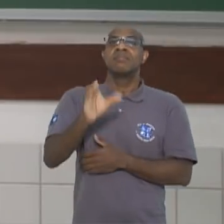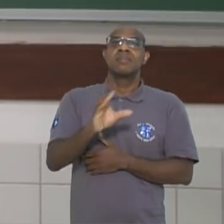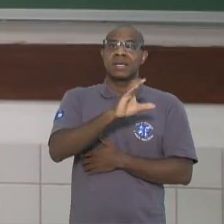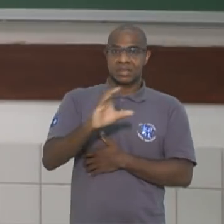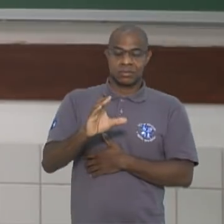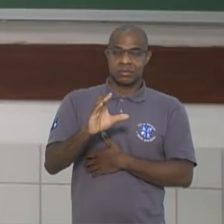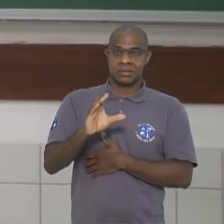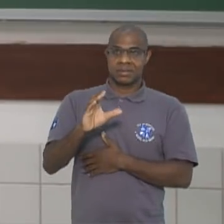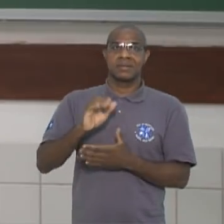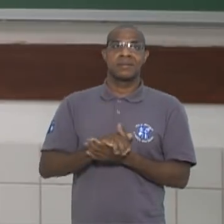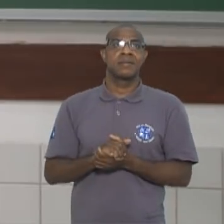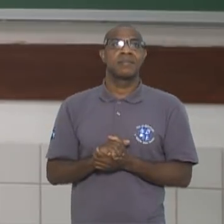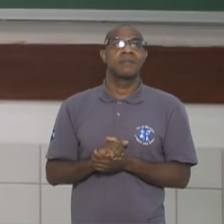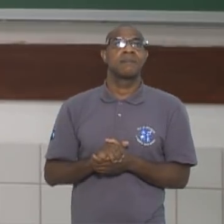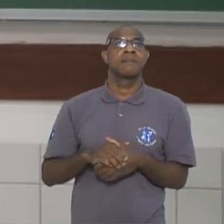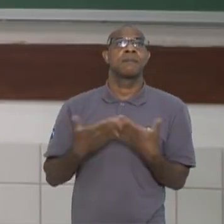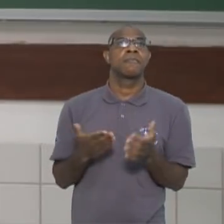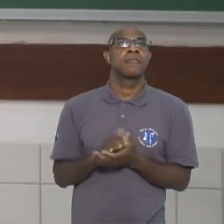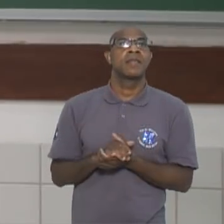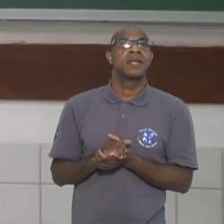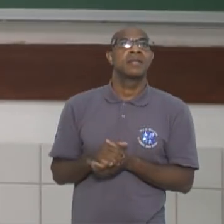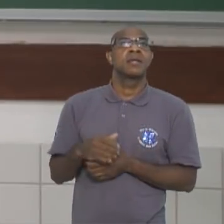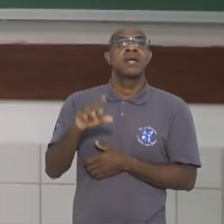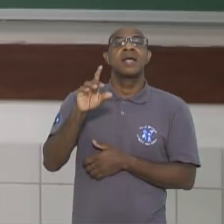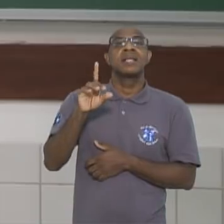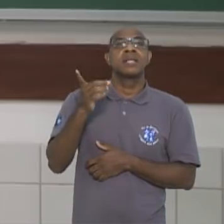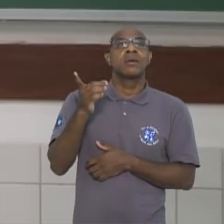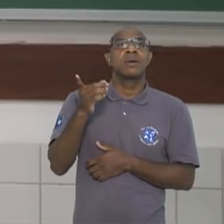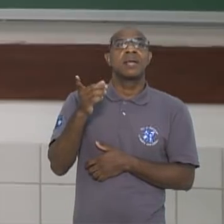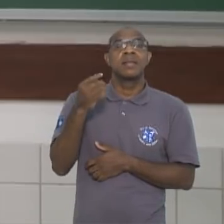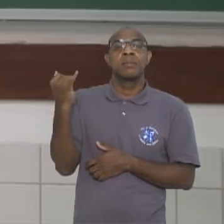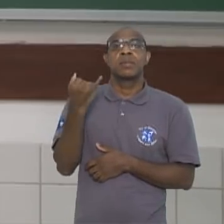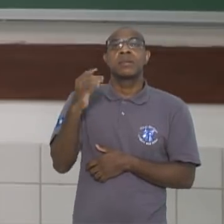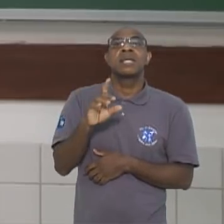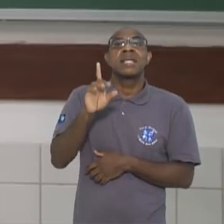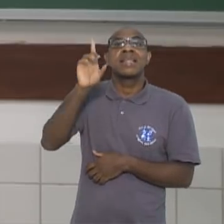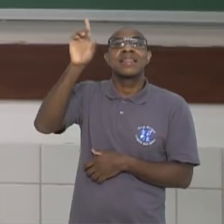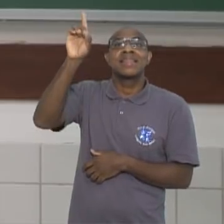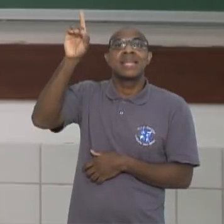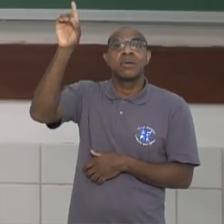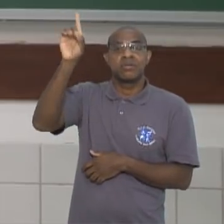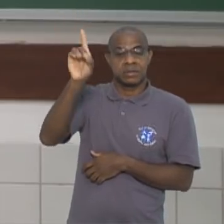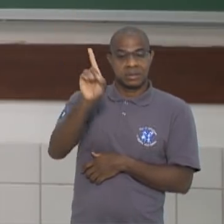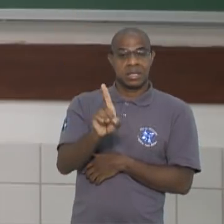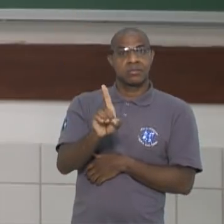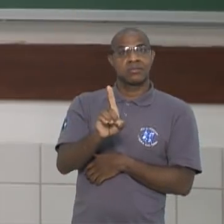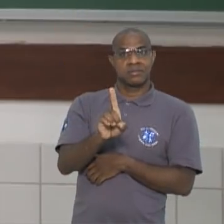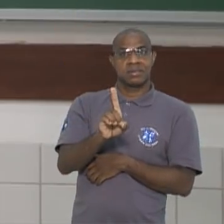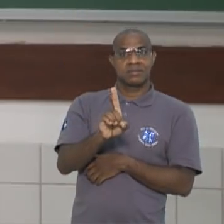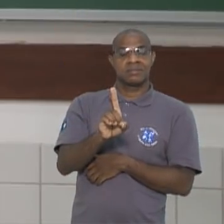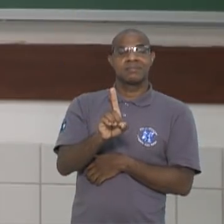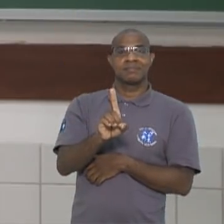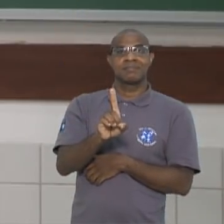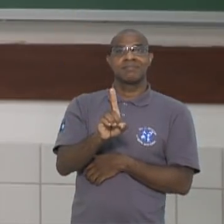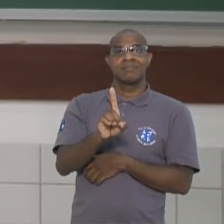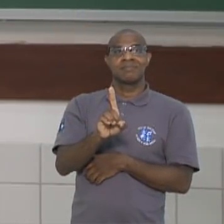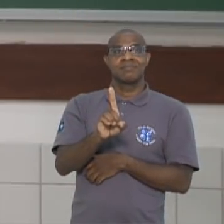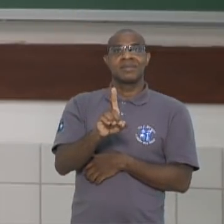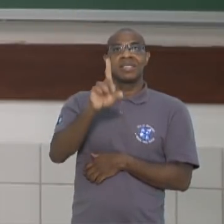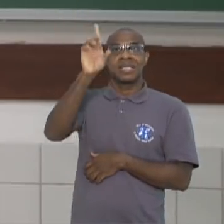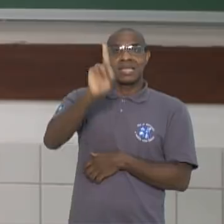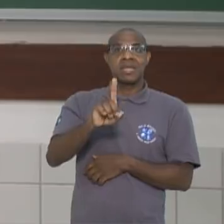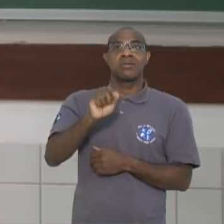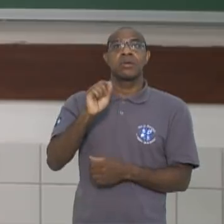extremamente teocêntrica. Deus está no centro de tudo. Então, quando a gente vai estudar a Idade Média, a maior parte das fontes que a gente